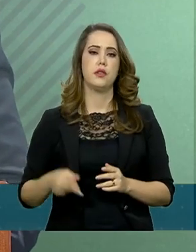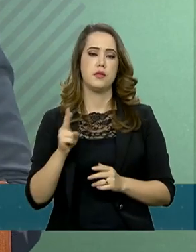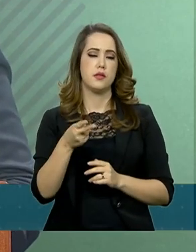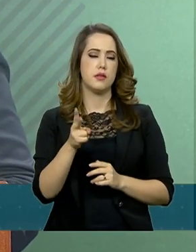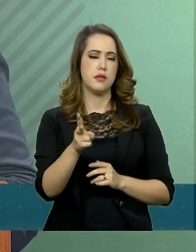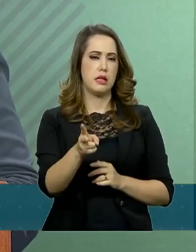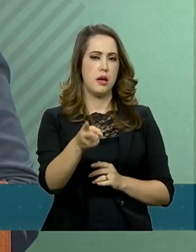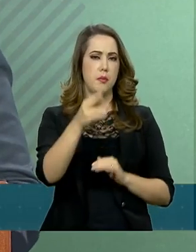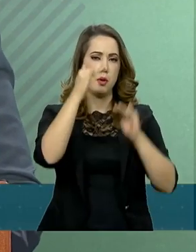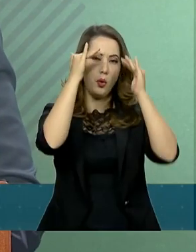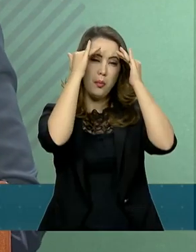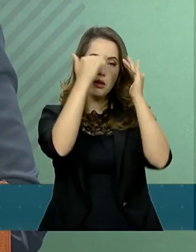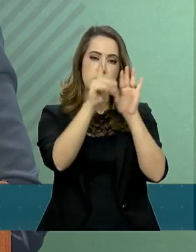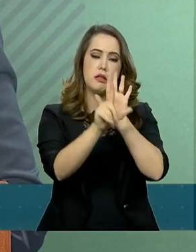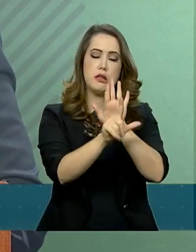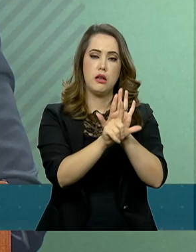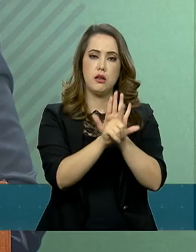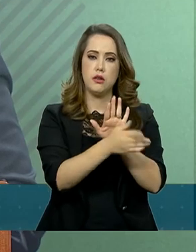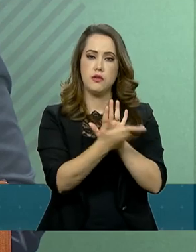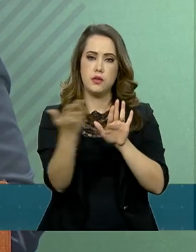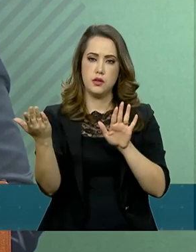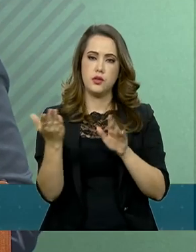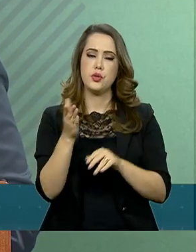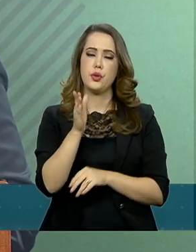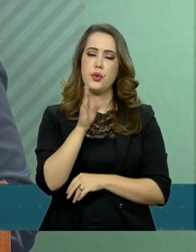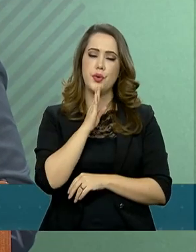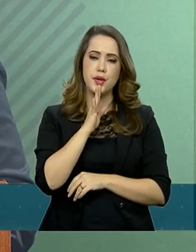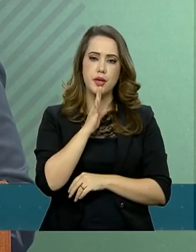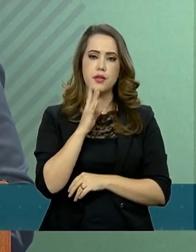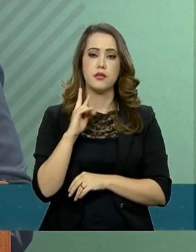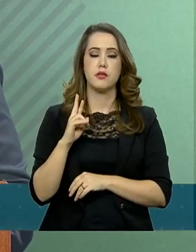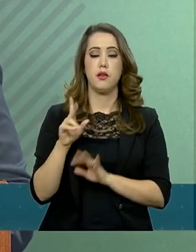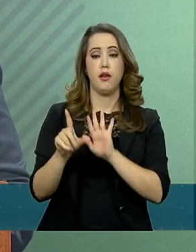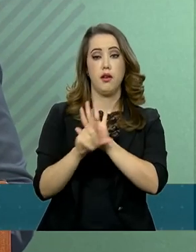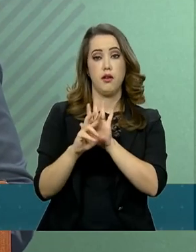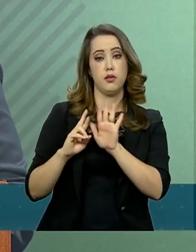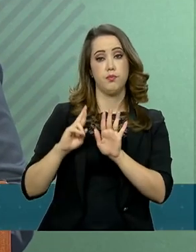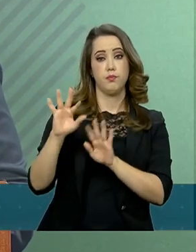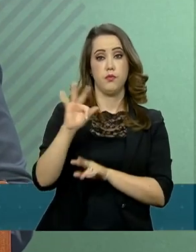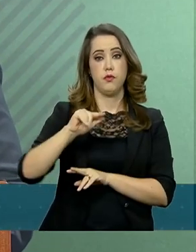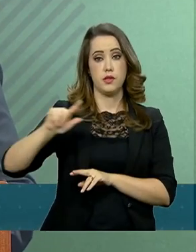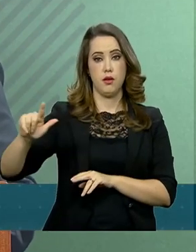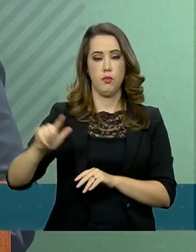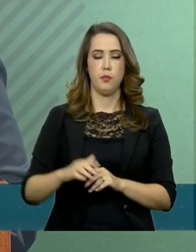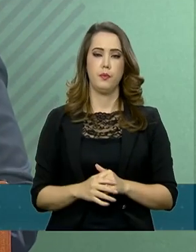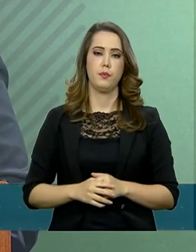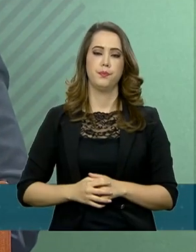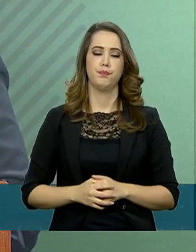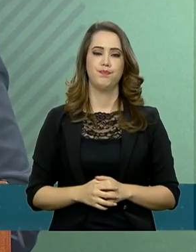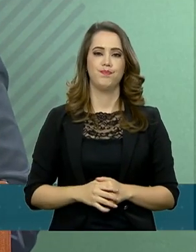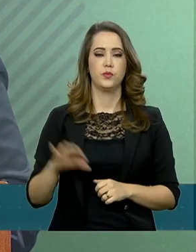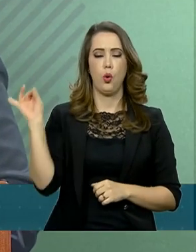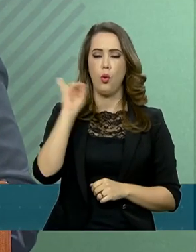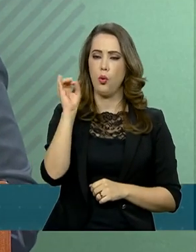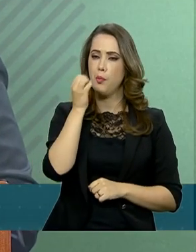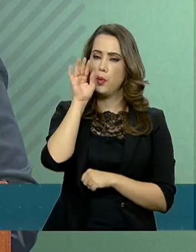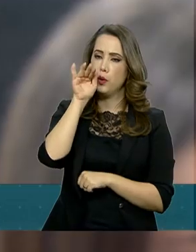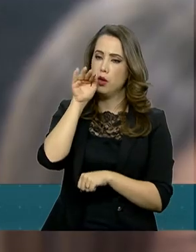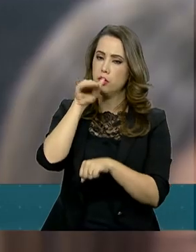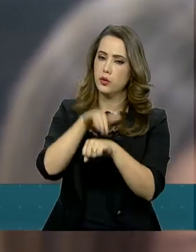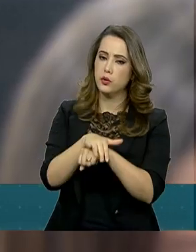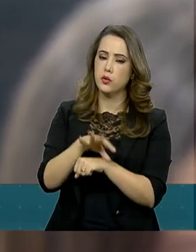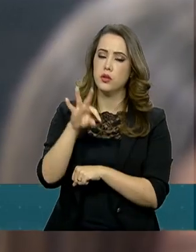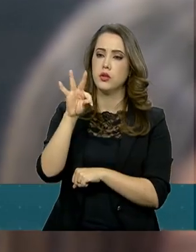o que é como vocês conhecem a lei de responsabilidade fiscal o porta voz boa noite